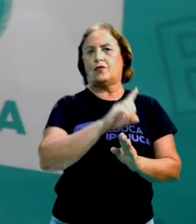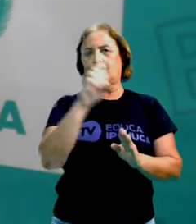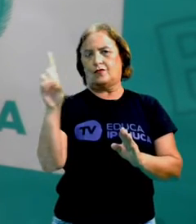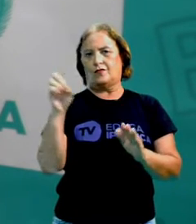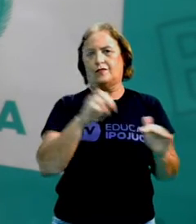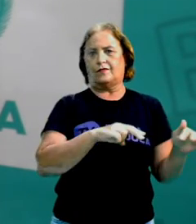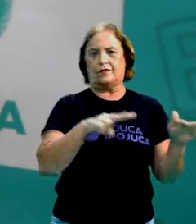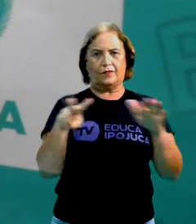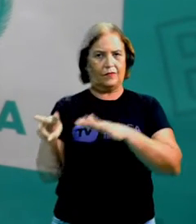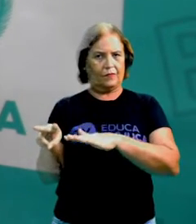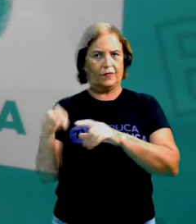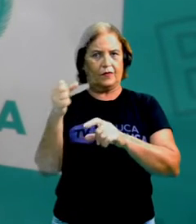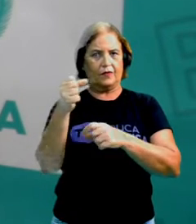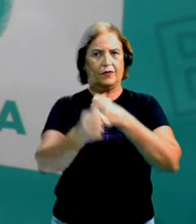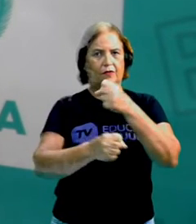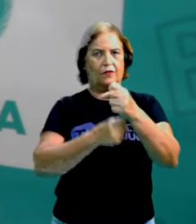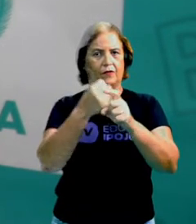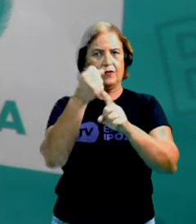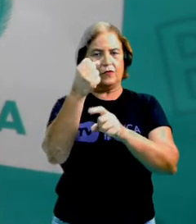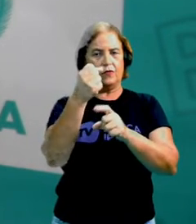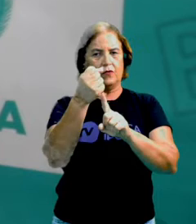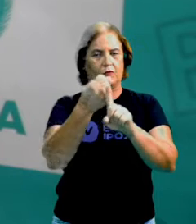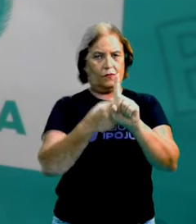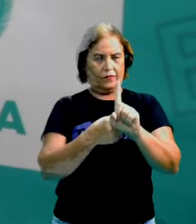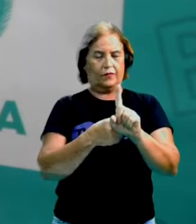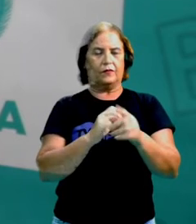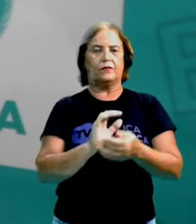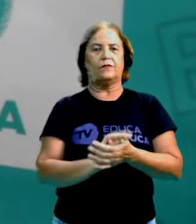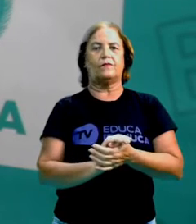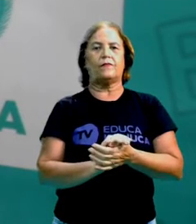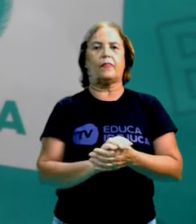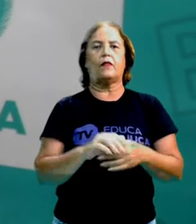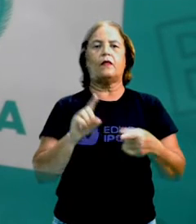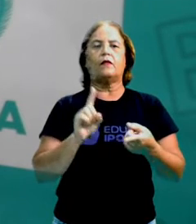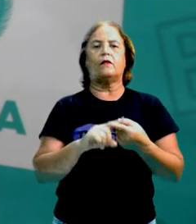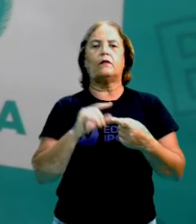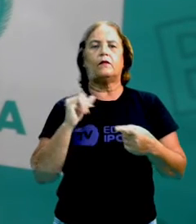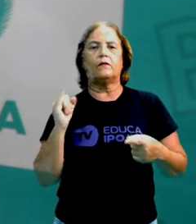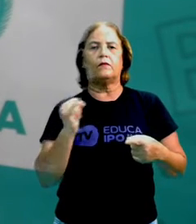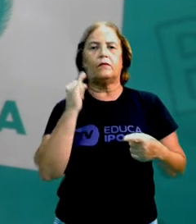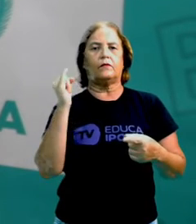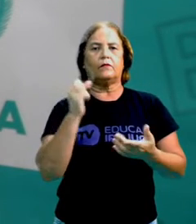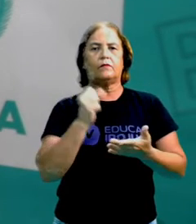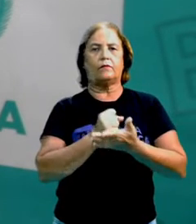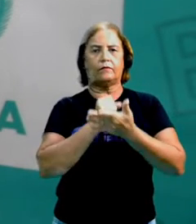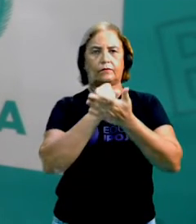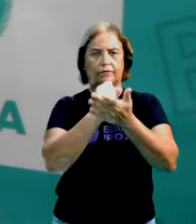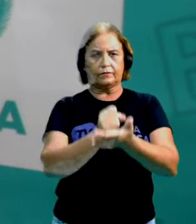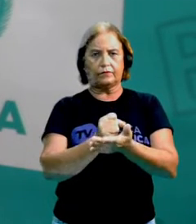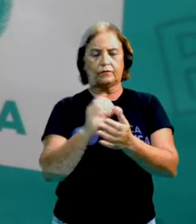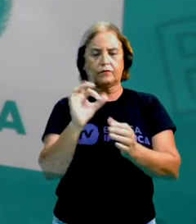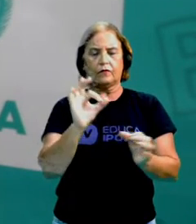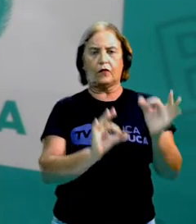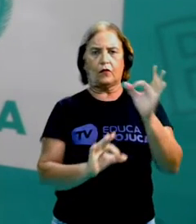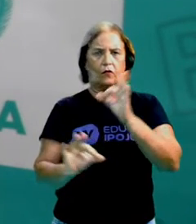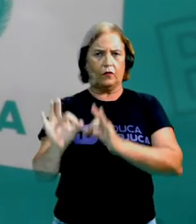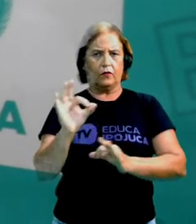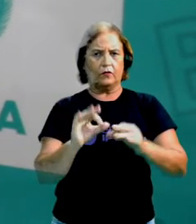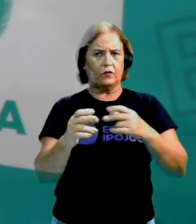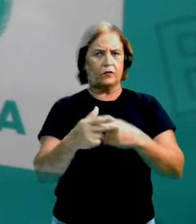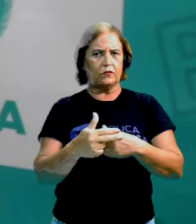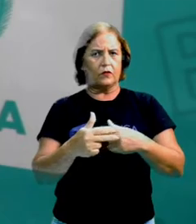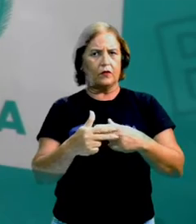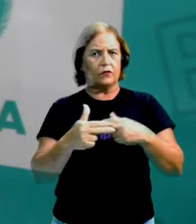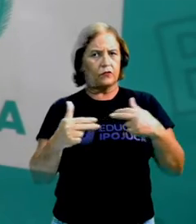dos meses do ano o calendário também é importante criança porque ele nos ajuda a organizar as atividades